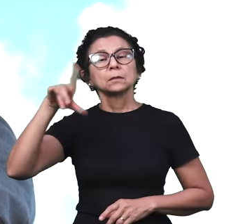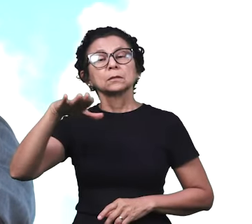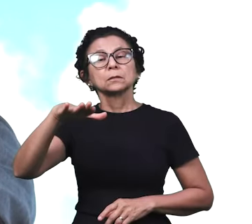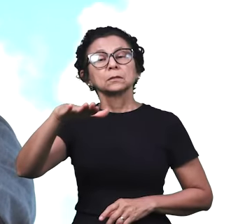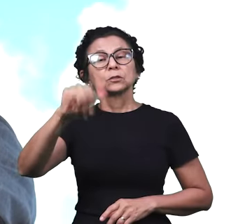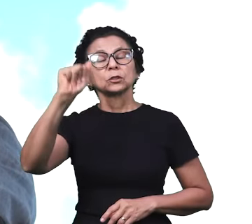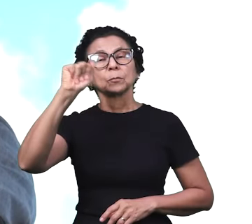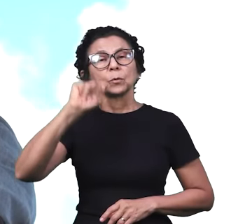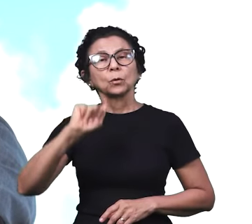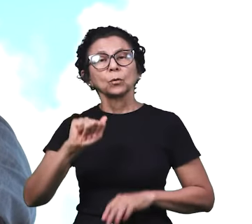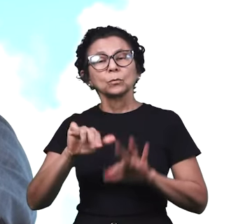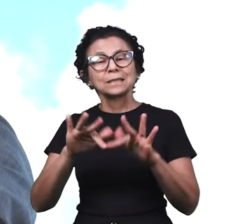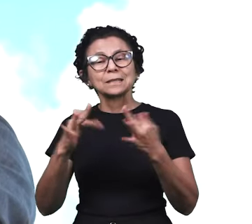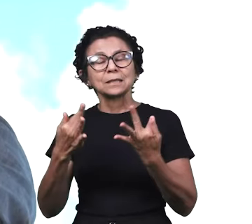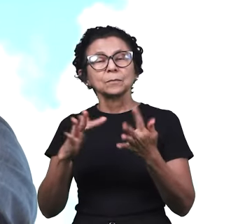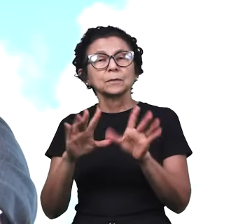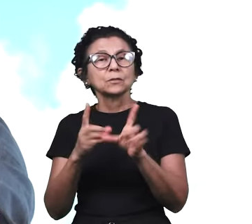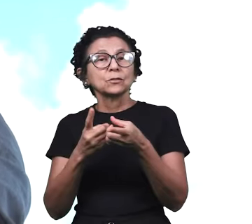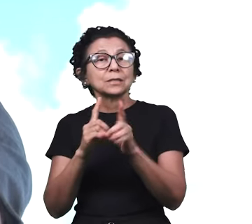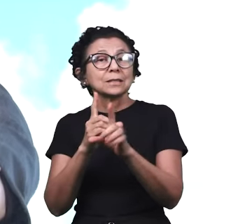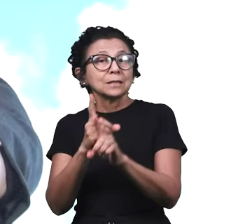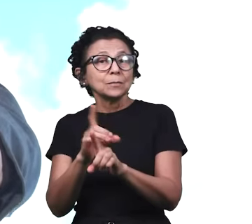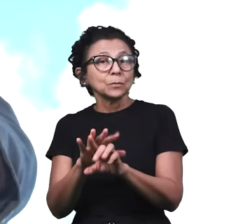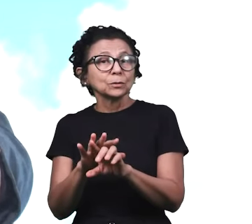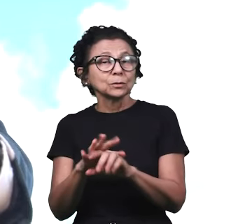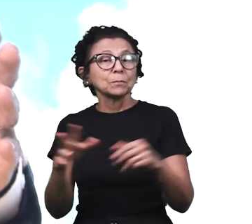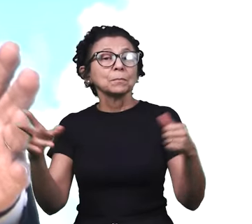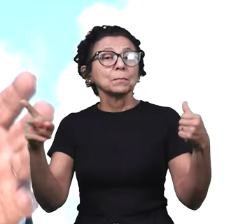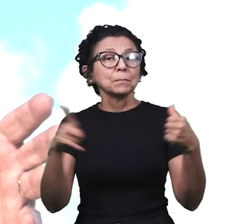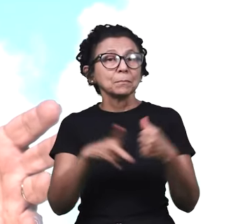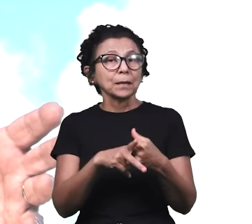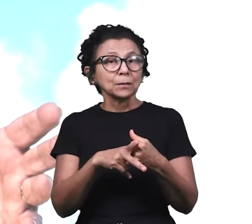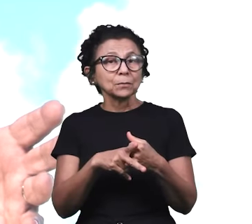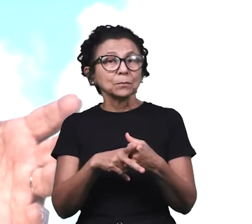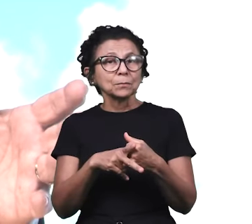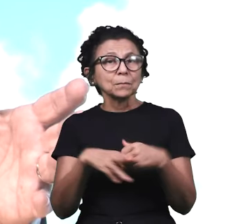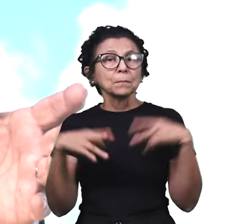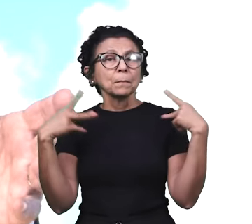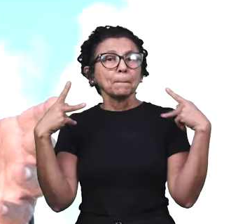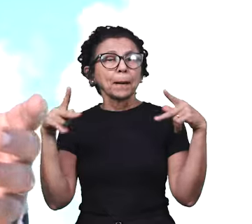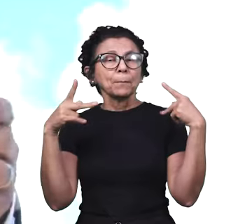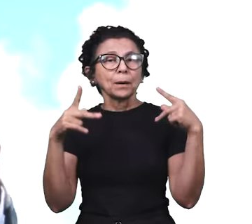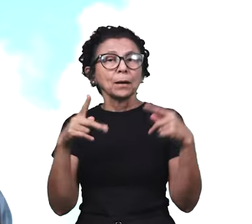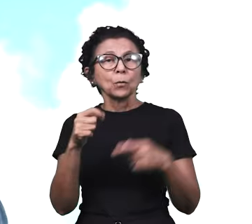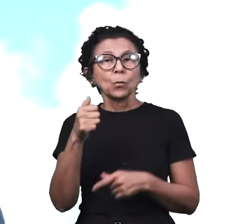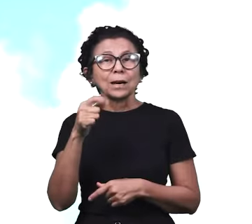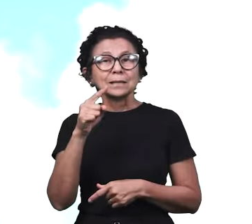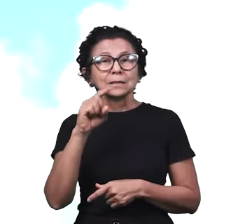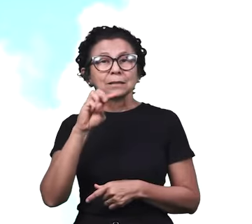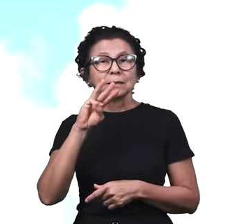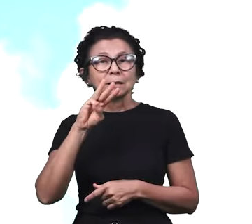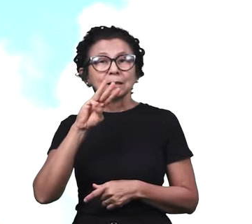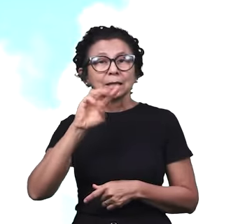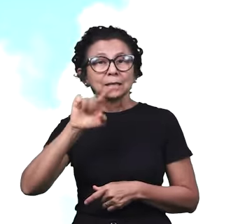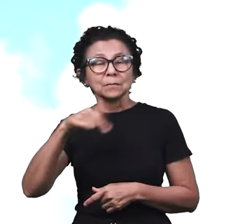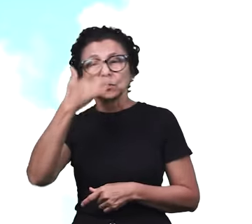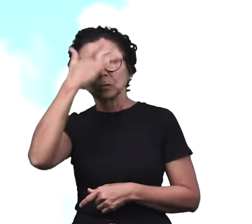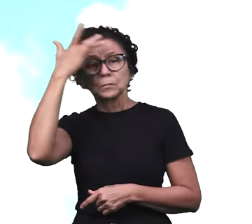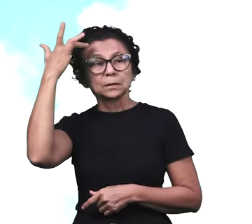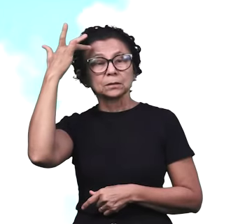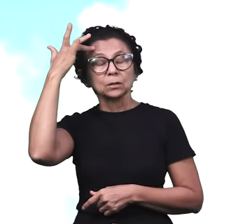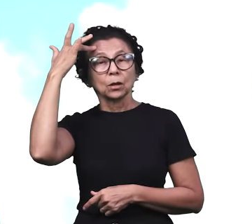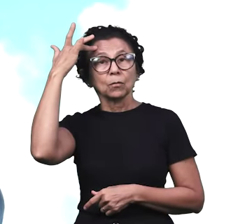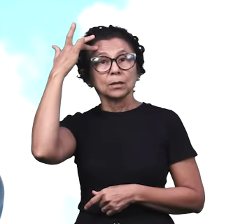se abriu para quase 3.000 pessoas. Pentecostes. Quase 3.000 pessoas ouviram a voz de